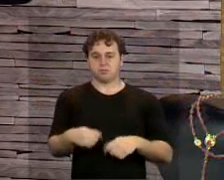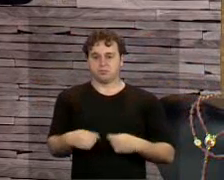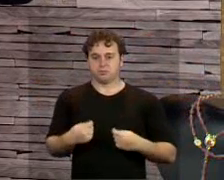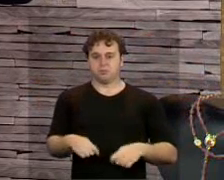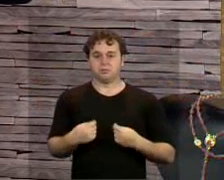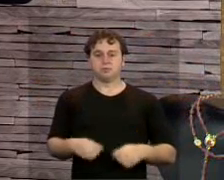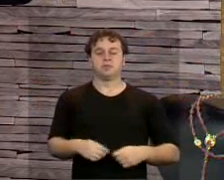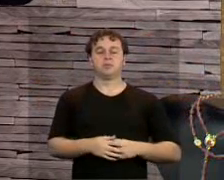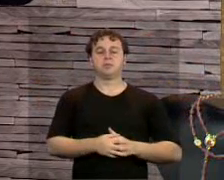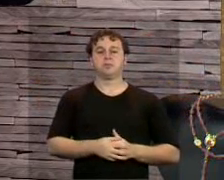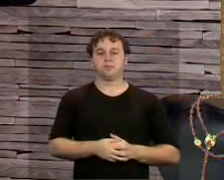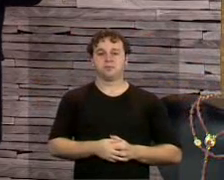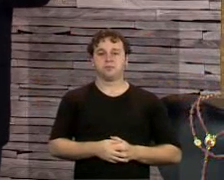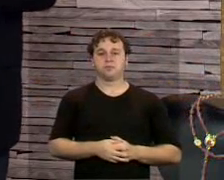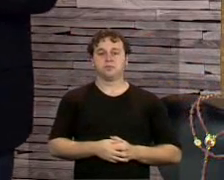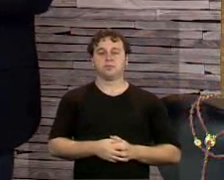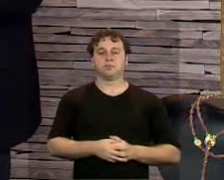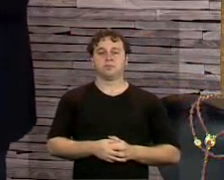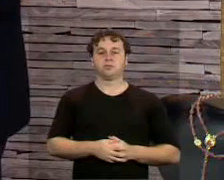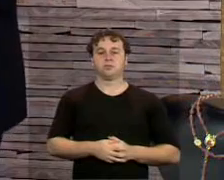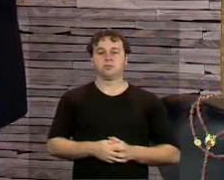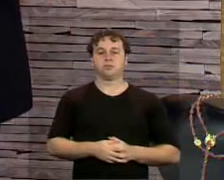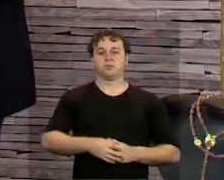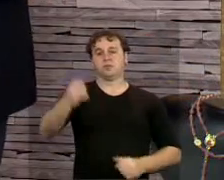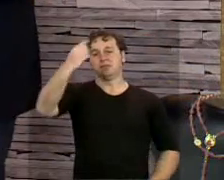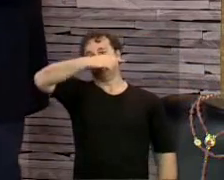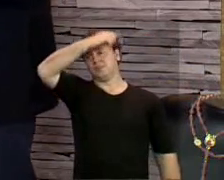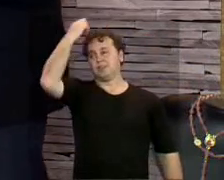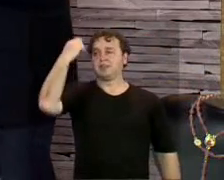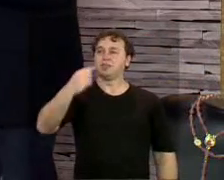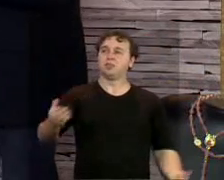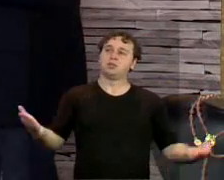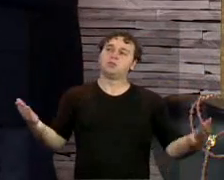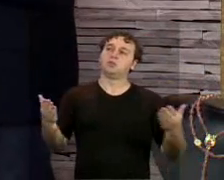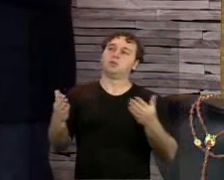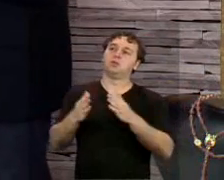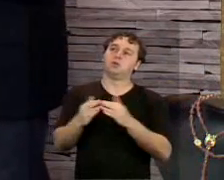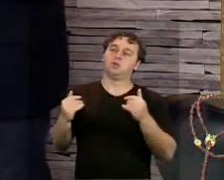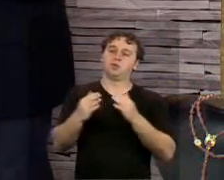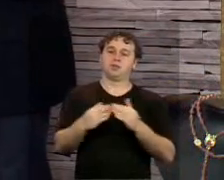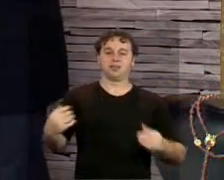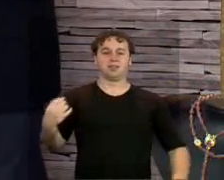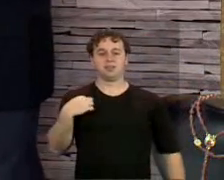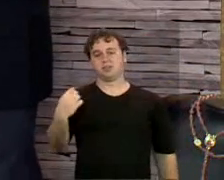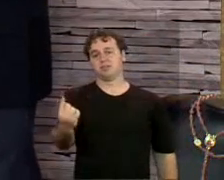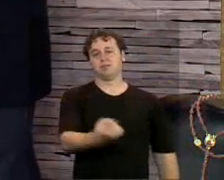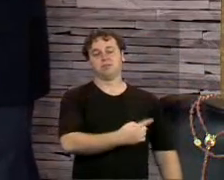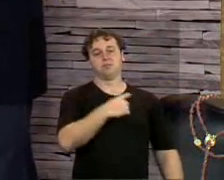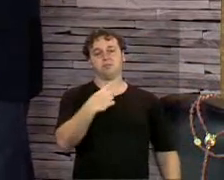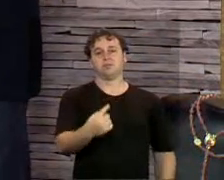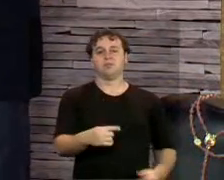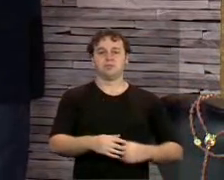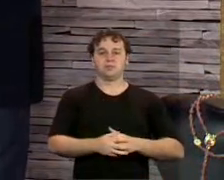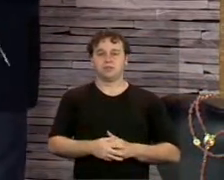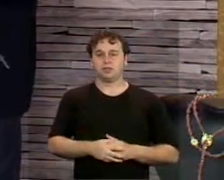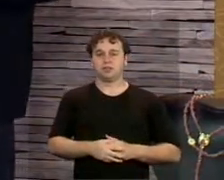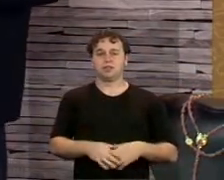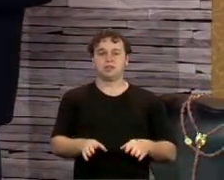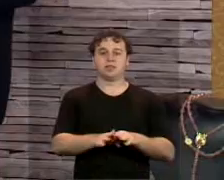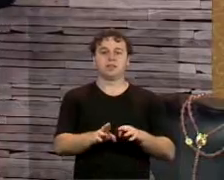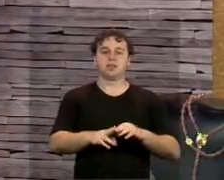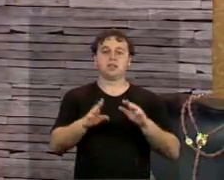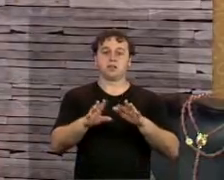socorrei principalmente as que mais precisarem. Santas Perpétua e Felicidade, rogai por nós. E pela